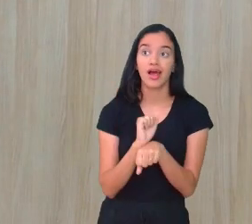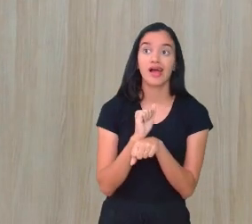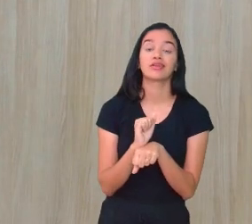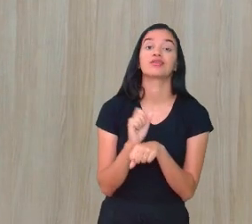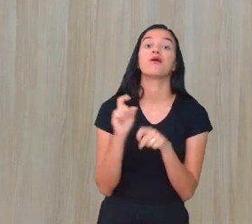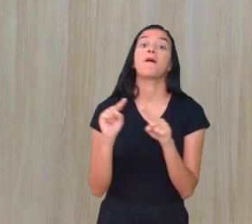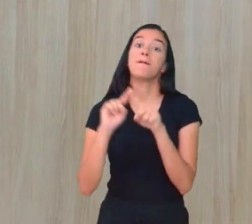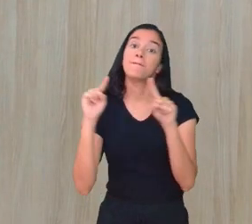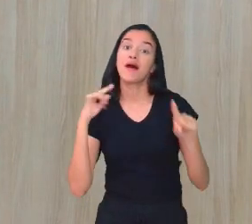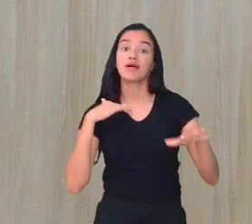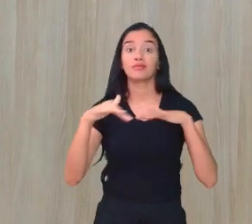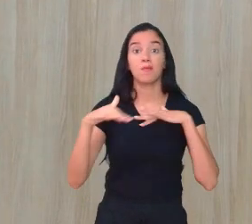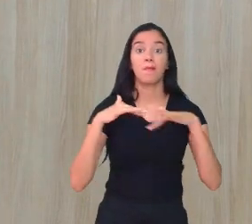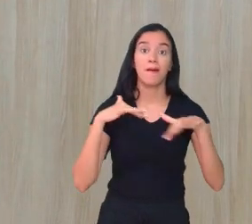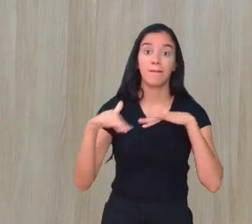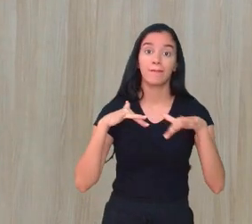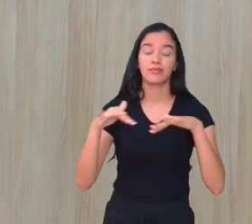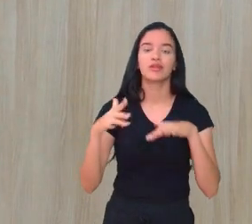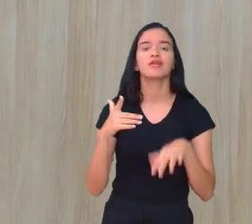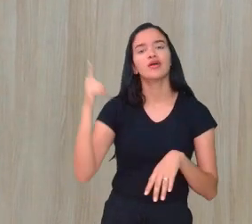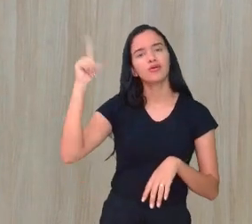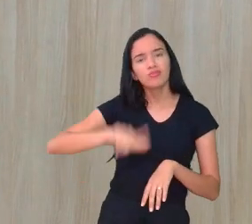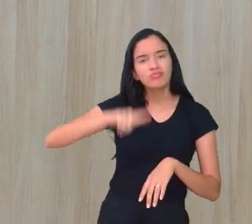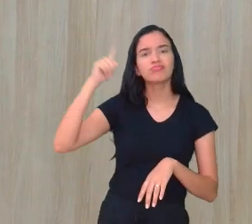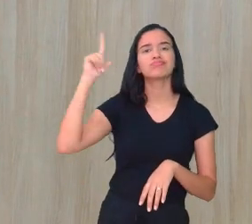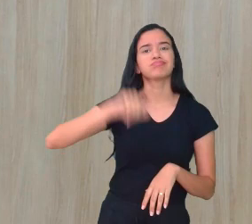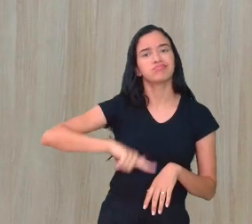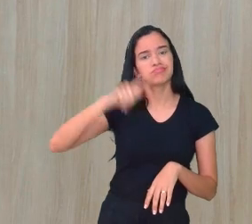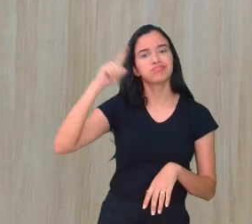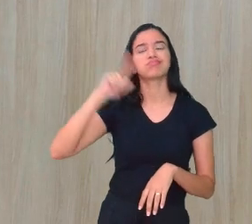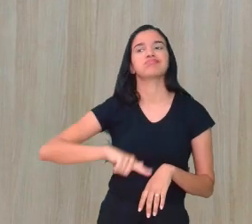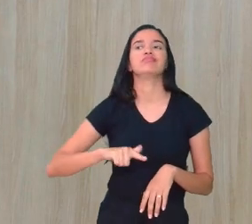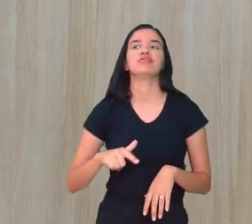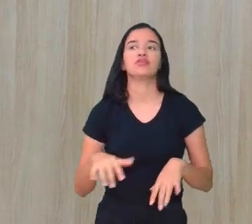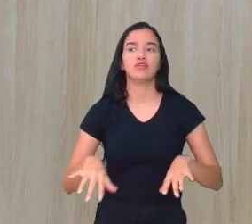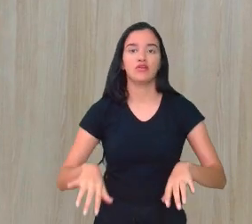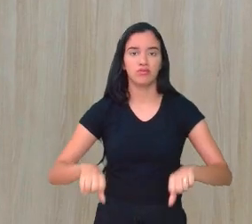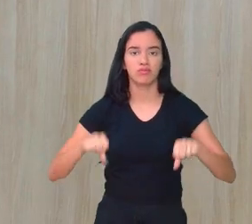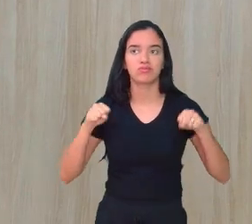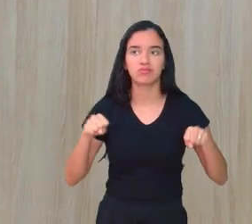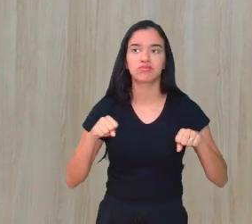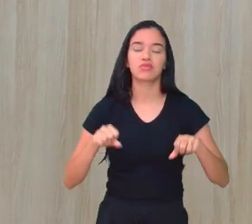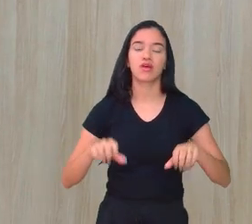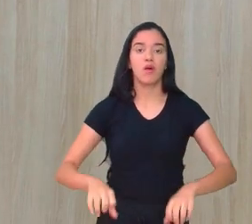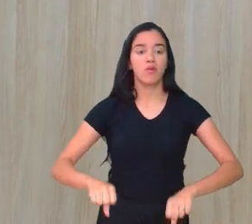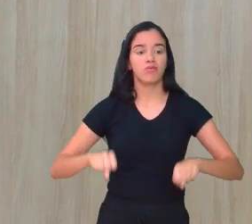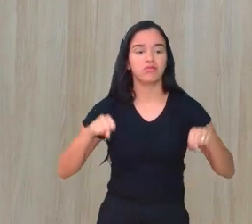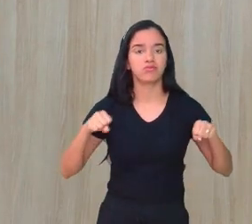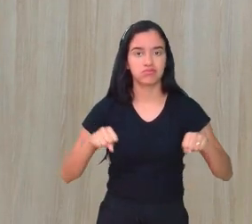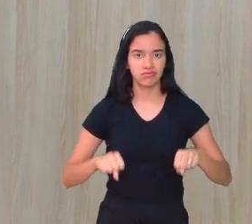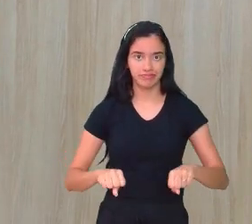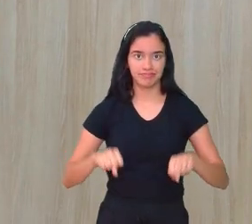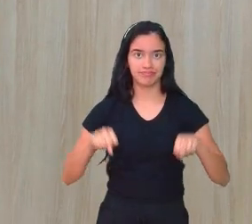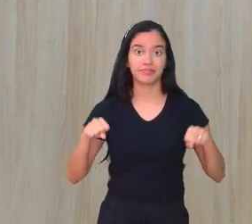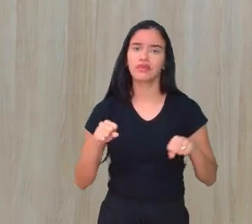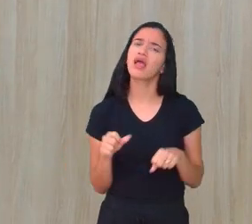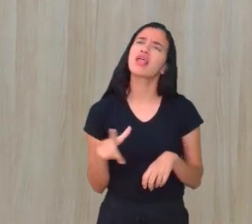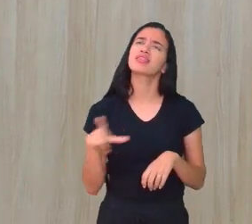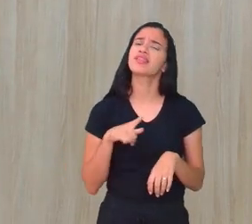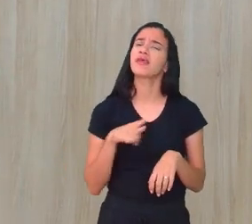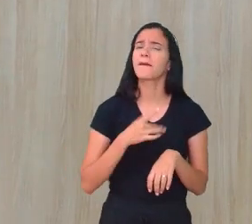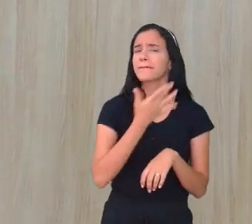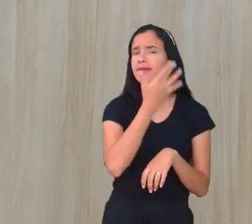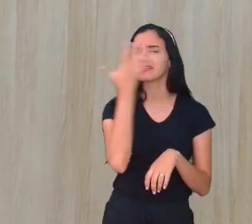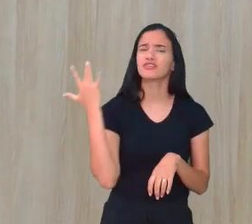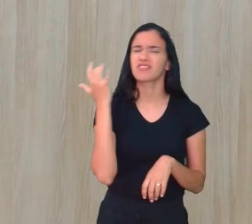faz a movimentação de forma repetida com a flexão ali do seu cotovelo, suportando o peso do próprio corpo. Tem gente que